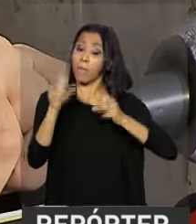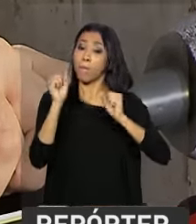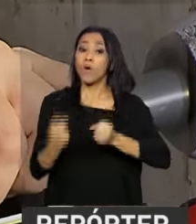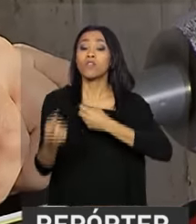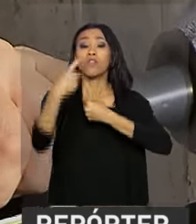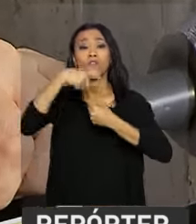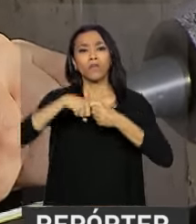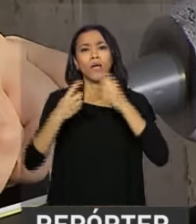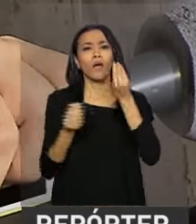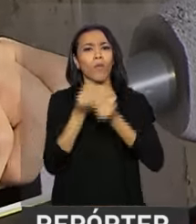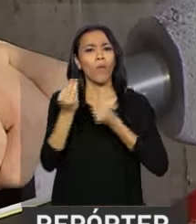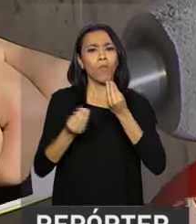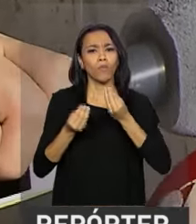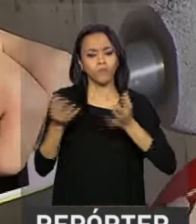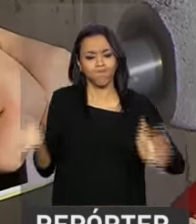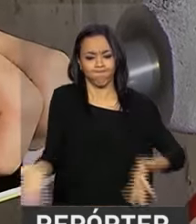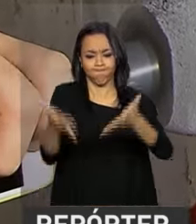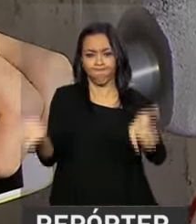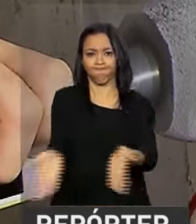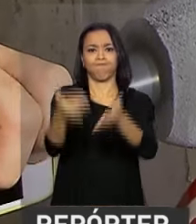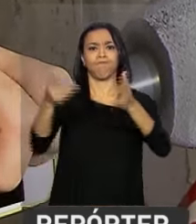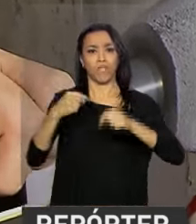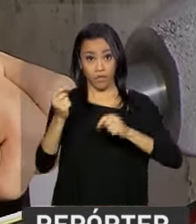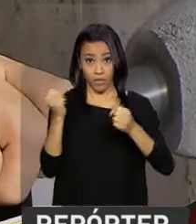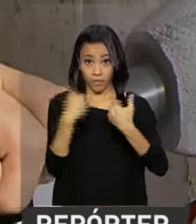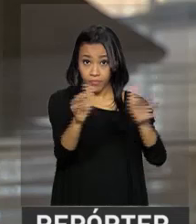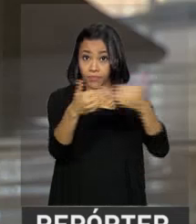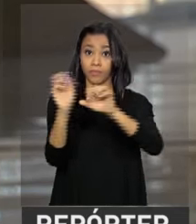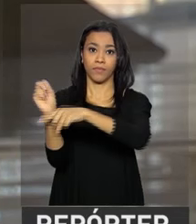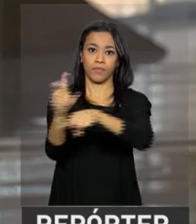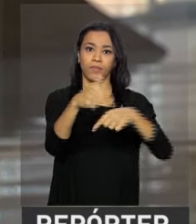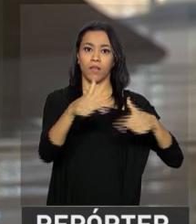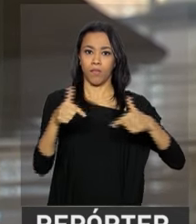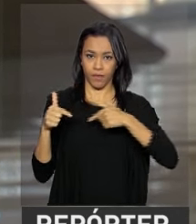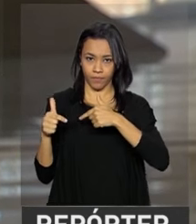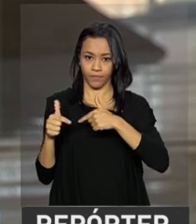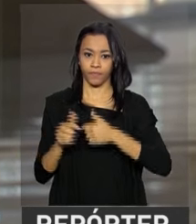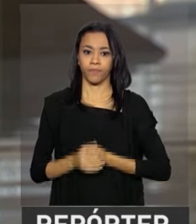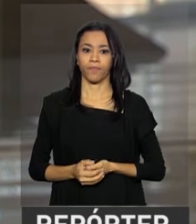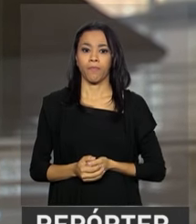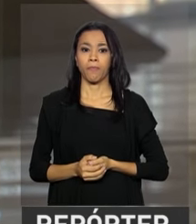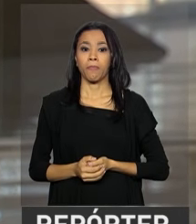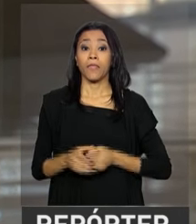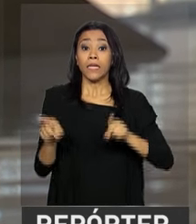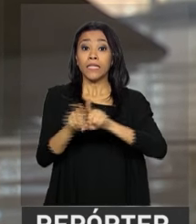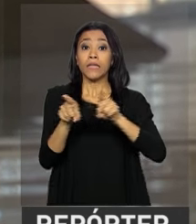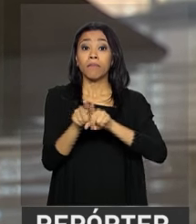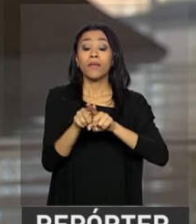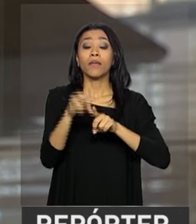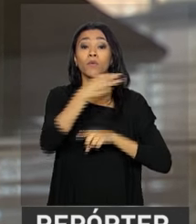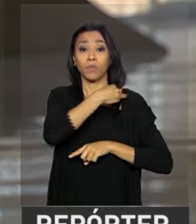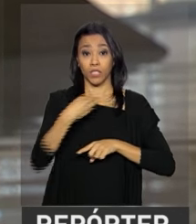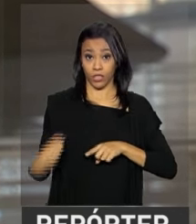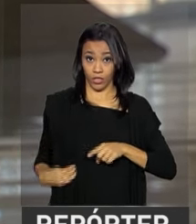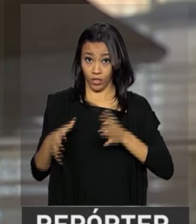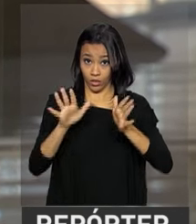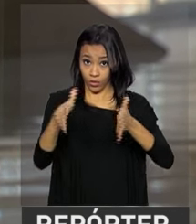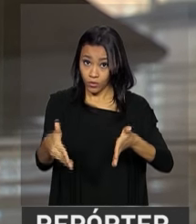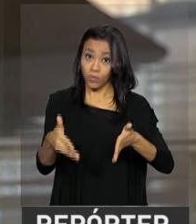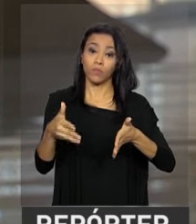voltar a fazer investimentos e voltar a ter a geração de emprego. E para o ministro interino do